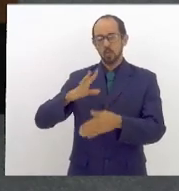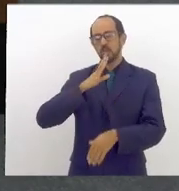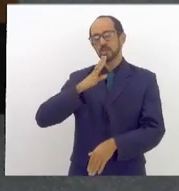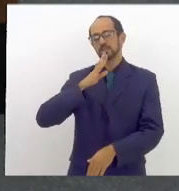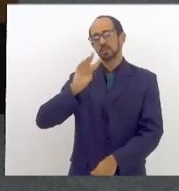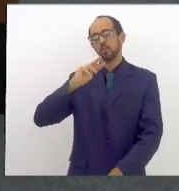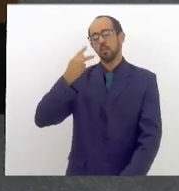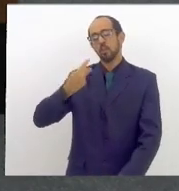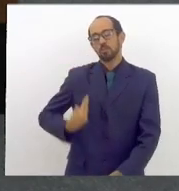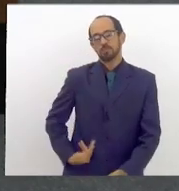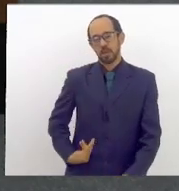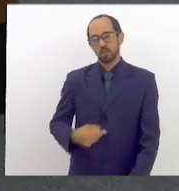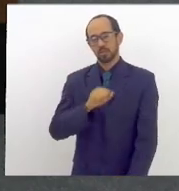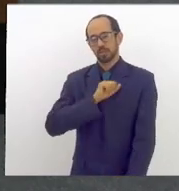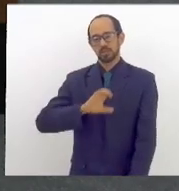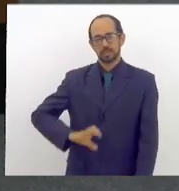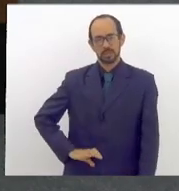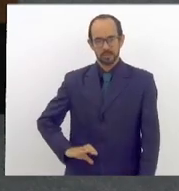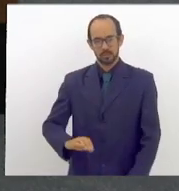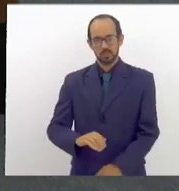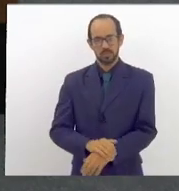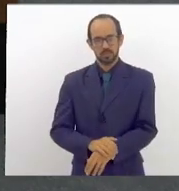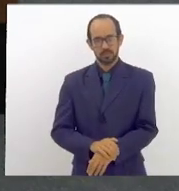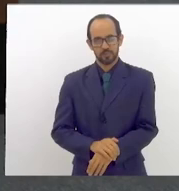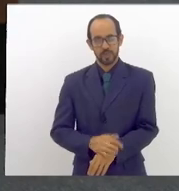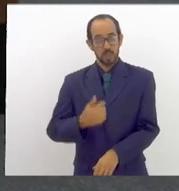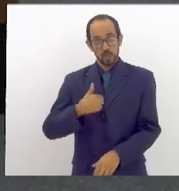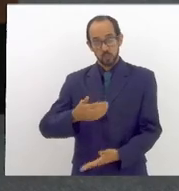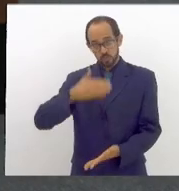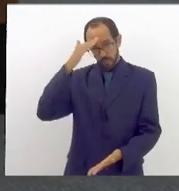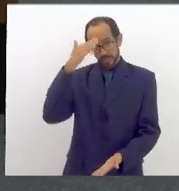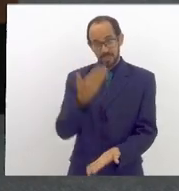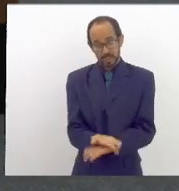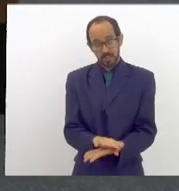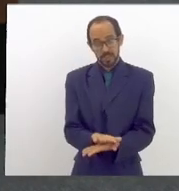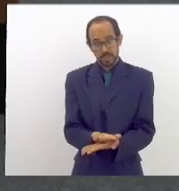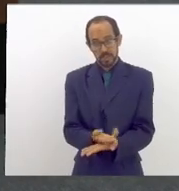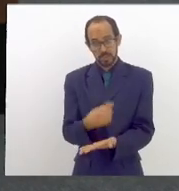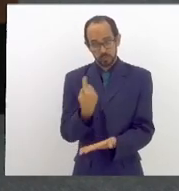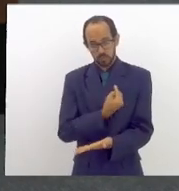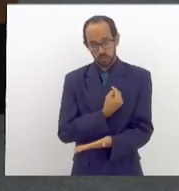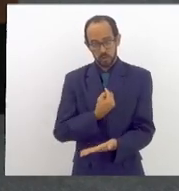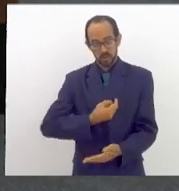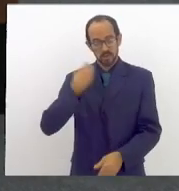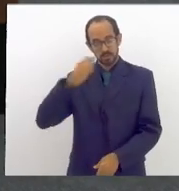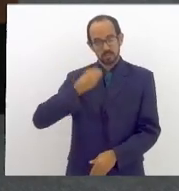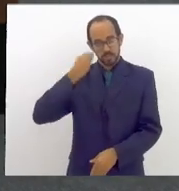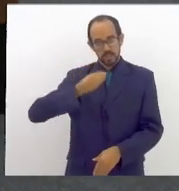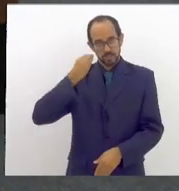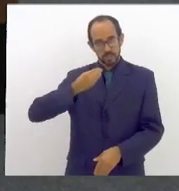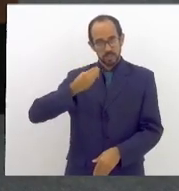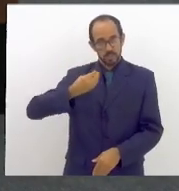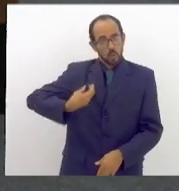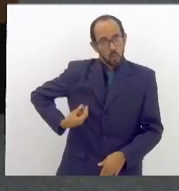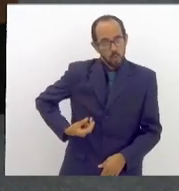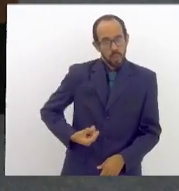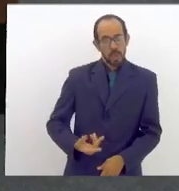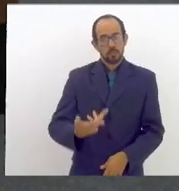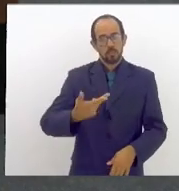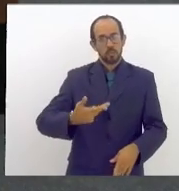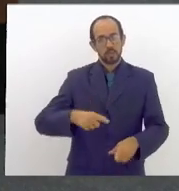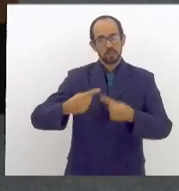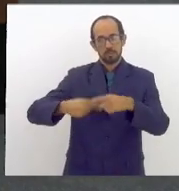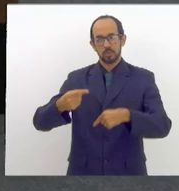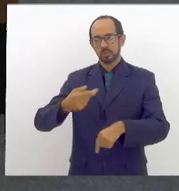siciliano e tive certeza disso da nossa caminhada com o tempo e nós falamos um